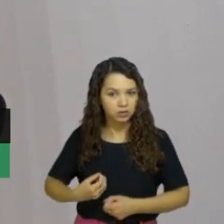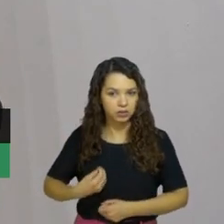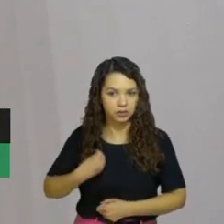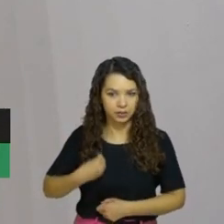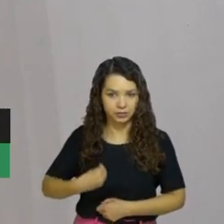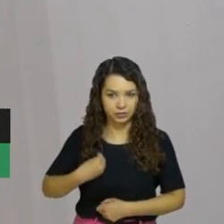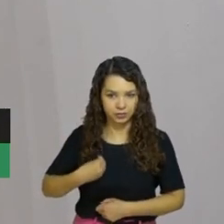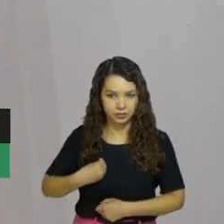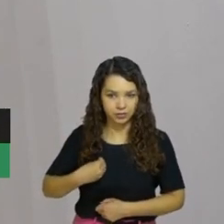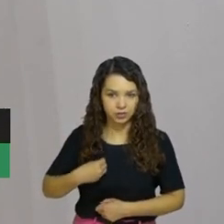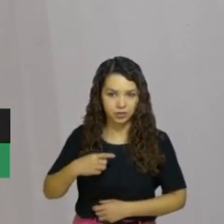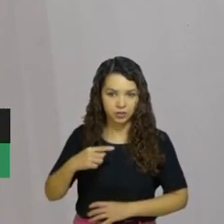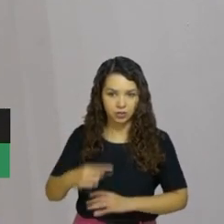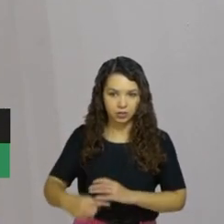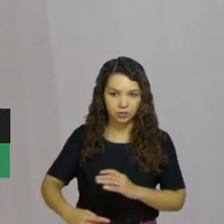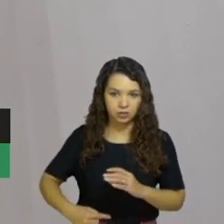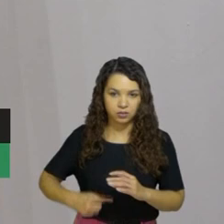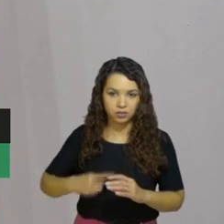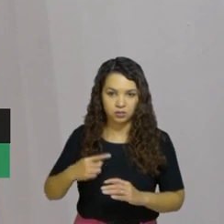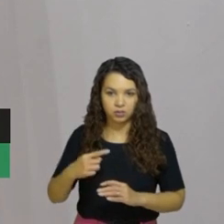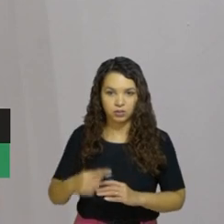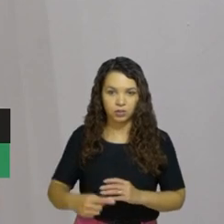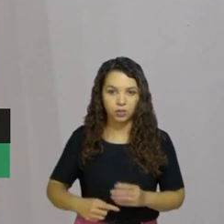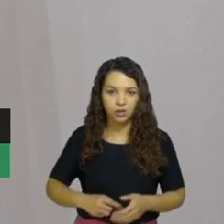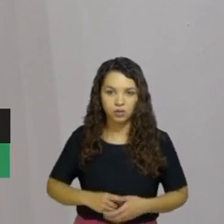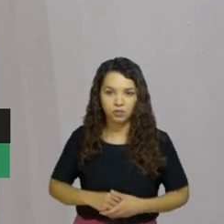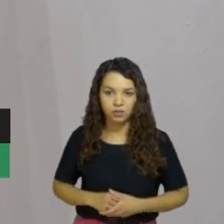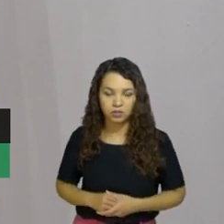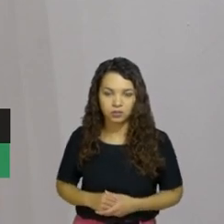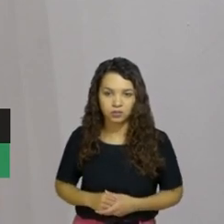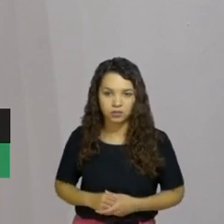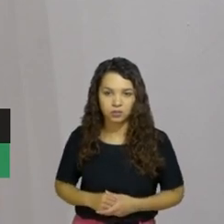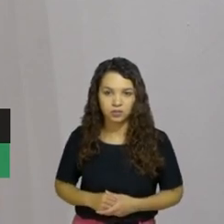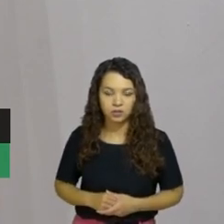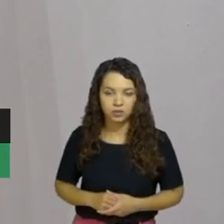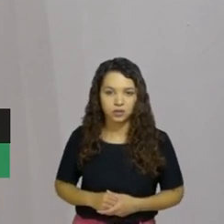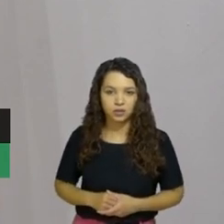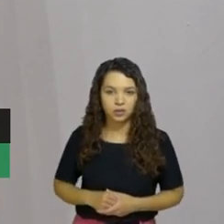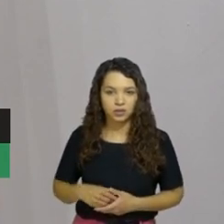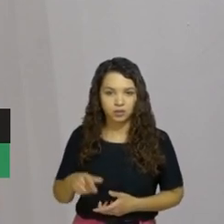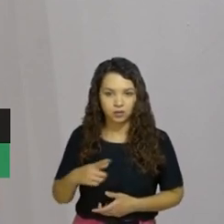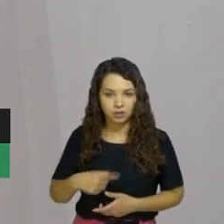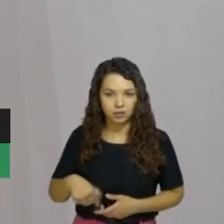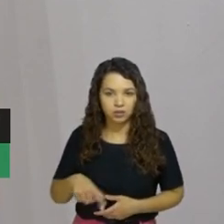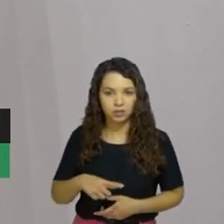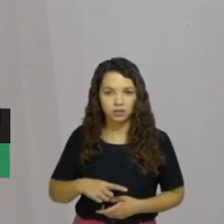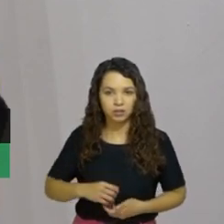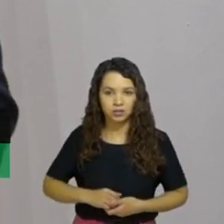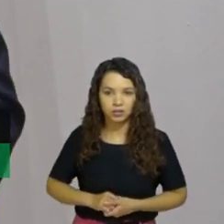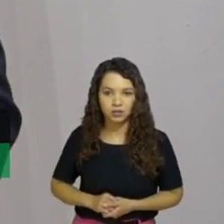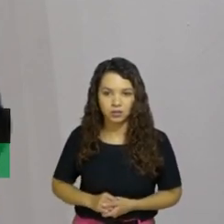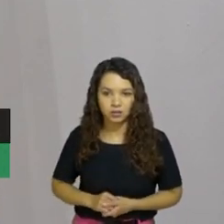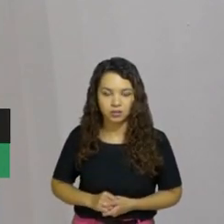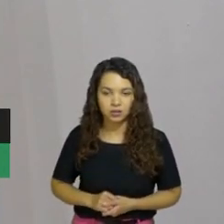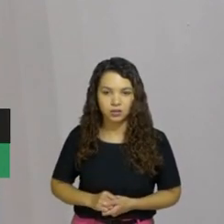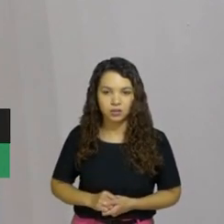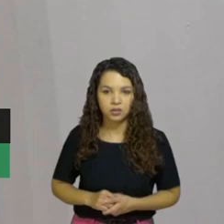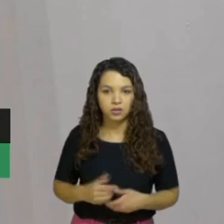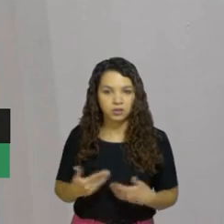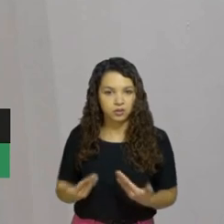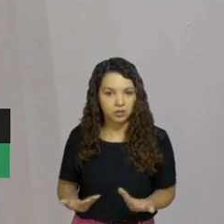neste planeta como um todo. E é à luz disto que a gente tem que